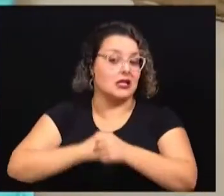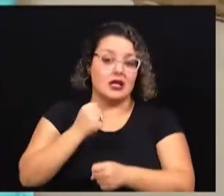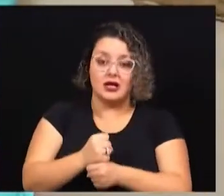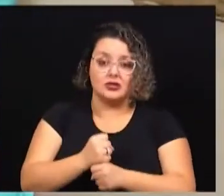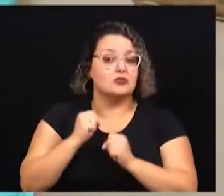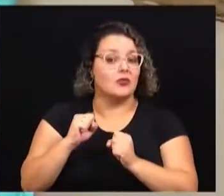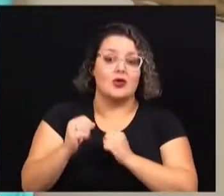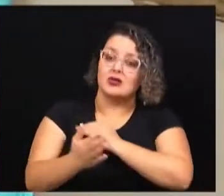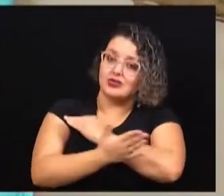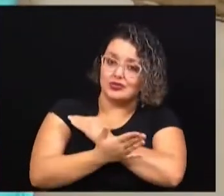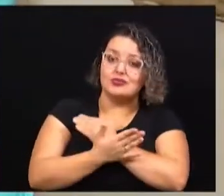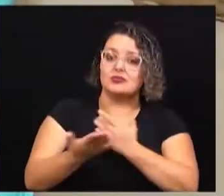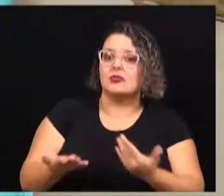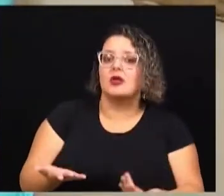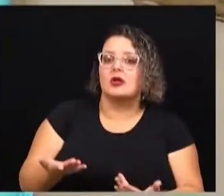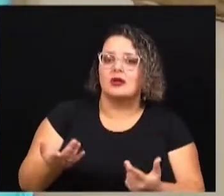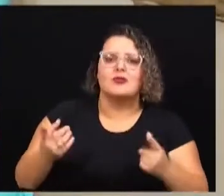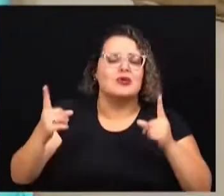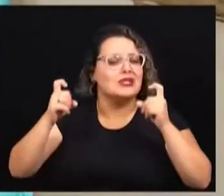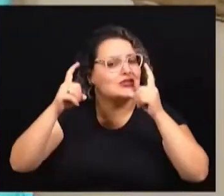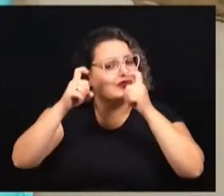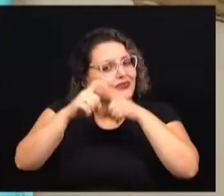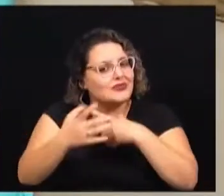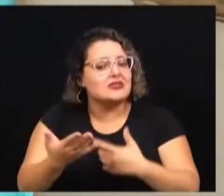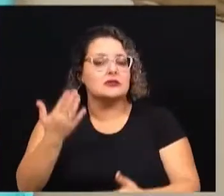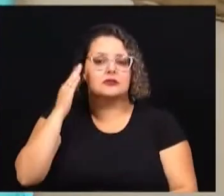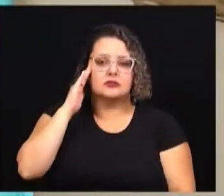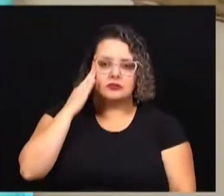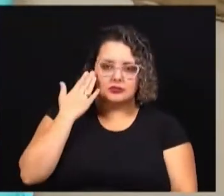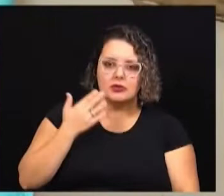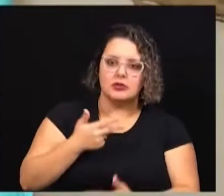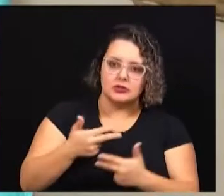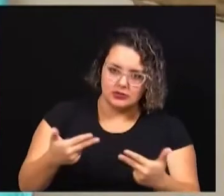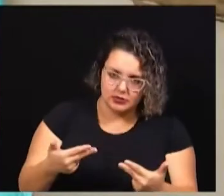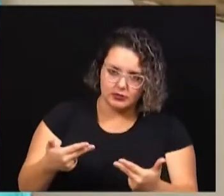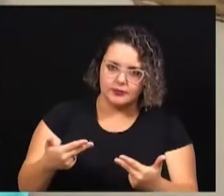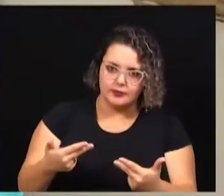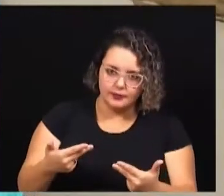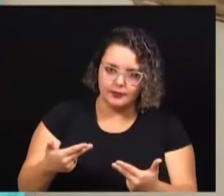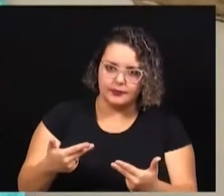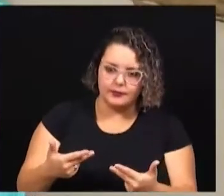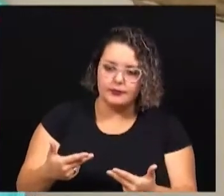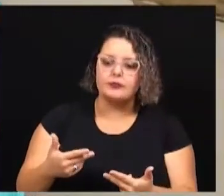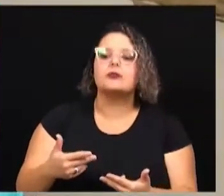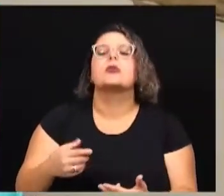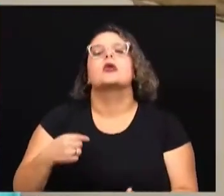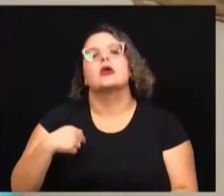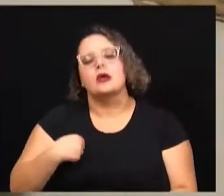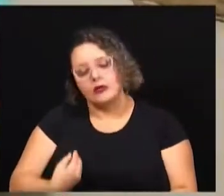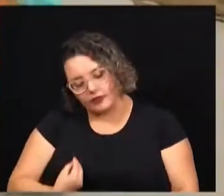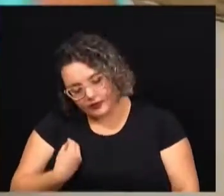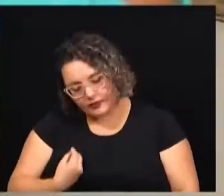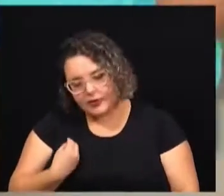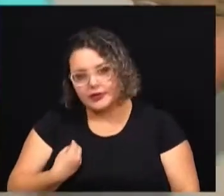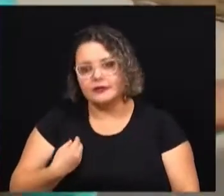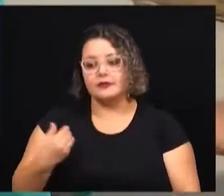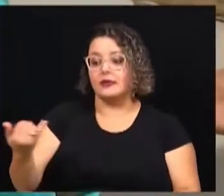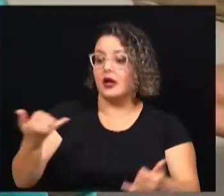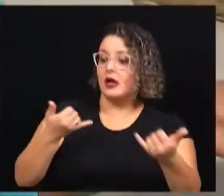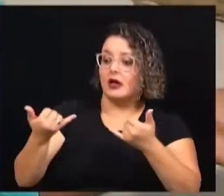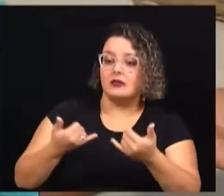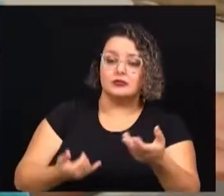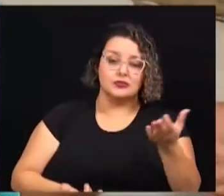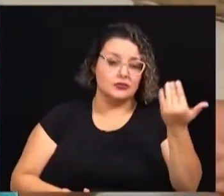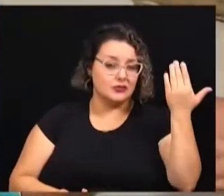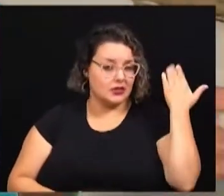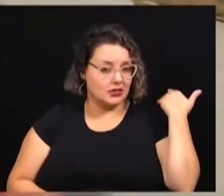pode te ajudar muito. Então, é muito, muito difícil a gente entender isso. Isso eu falo que eu também passei por isso. Se alguém tivesse me falado um monte